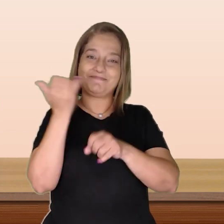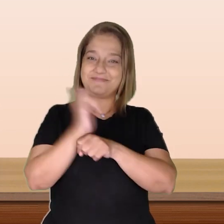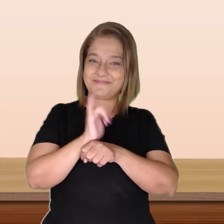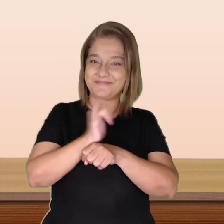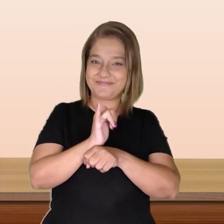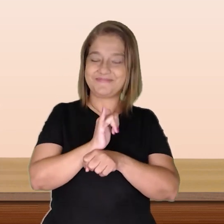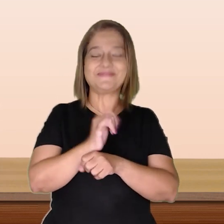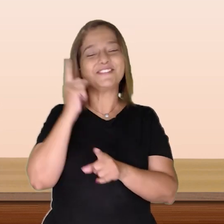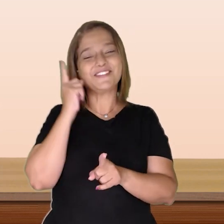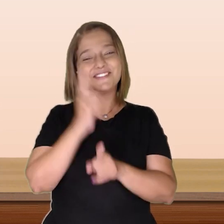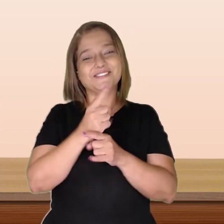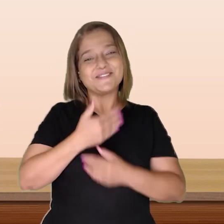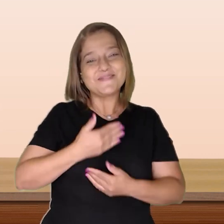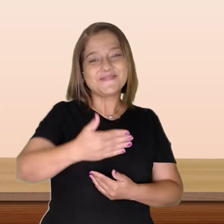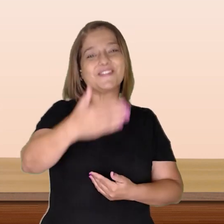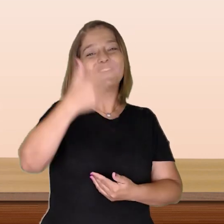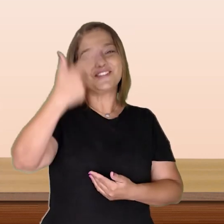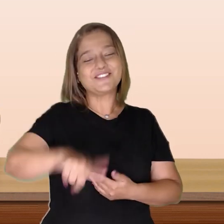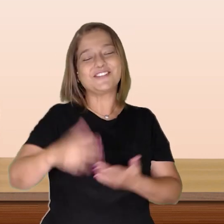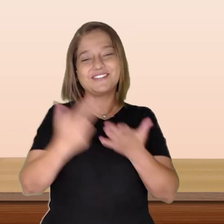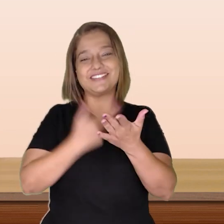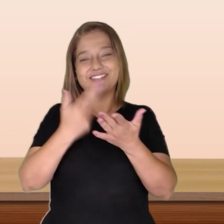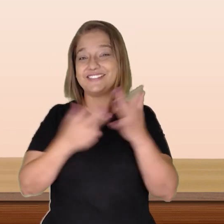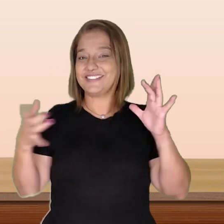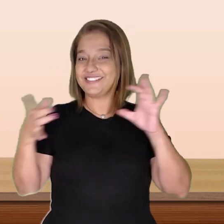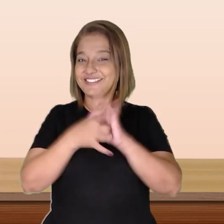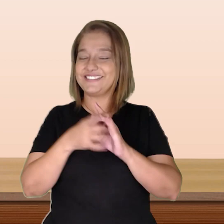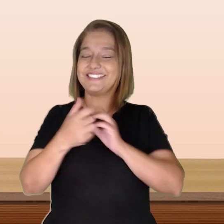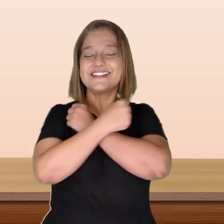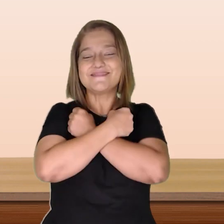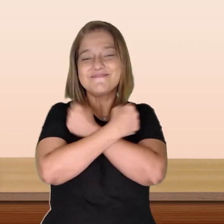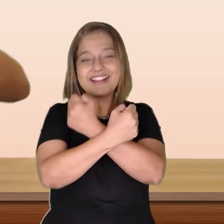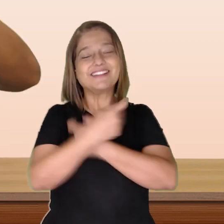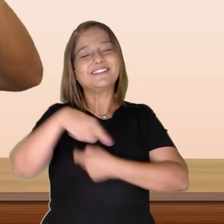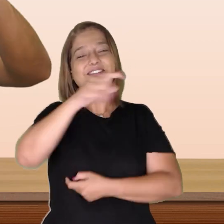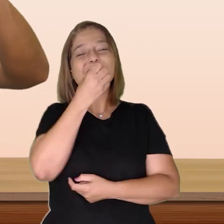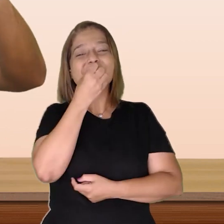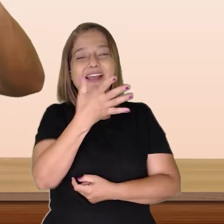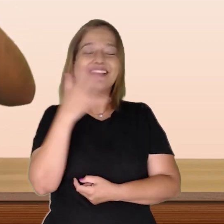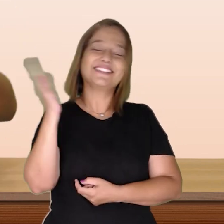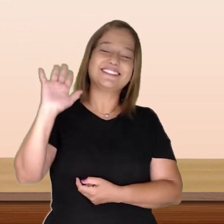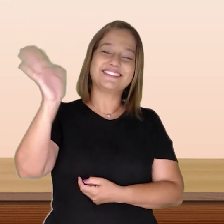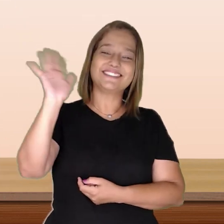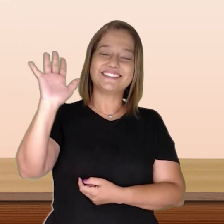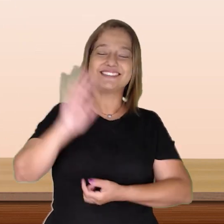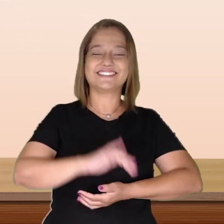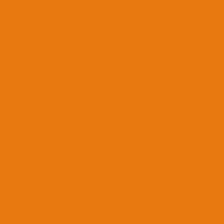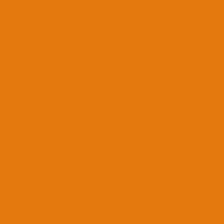encontraremos no próximo Revista em Conexão. Aquele abraço. Fiquem todos bem. Tchau, tchau.